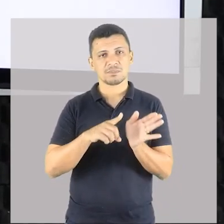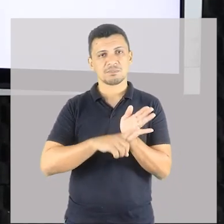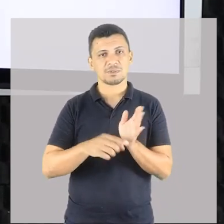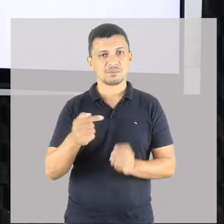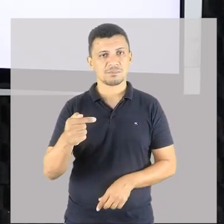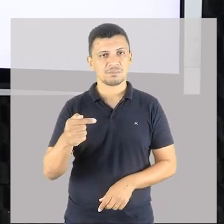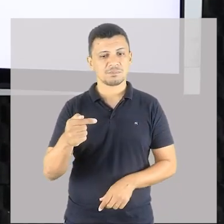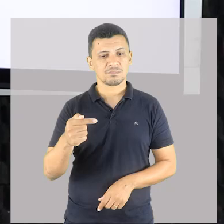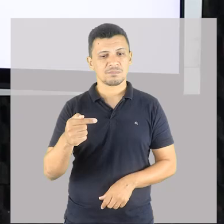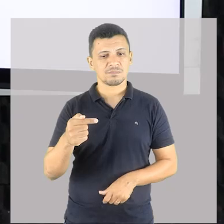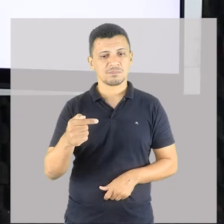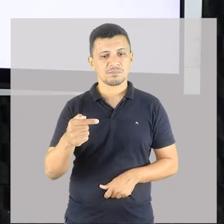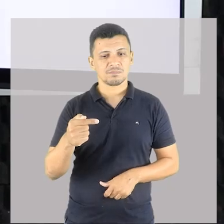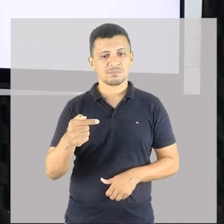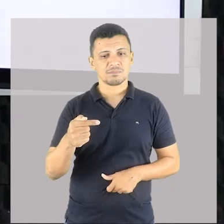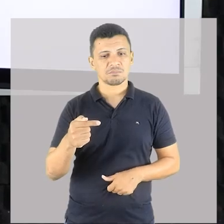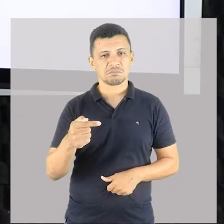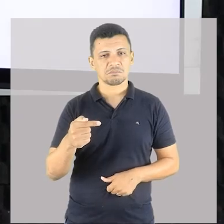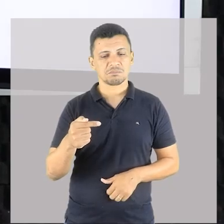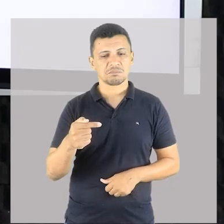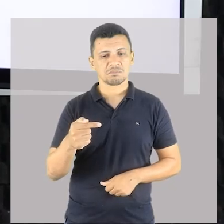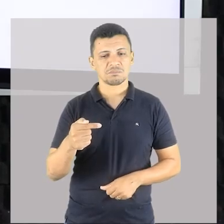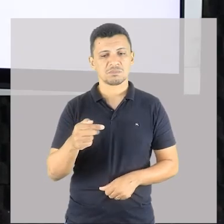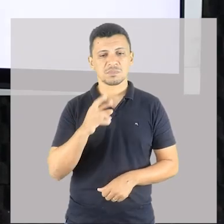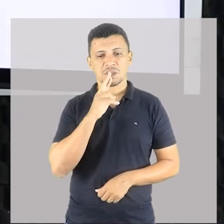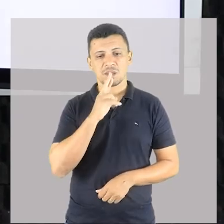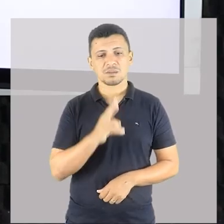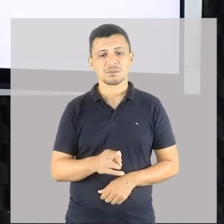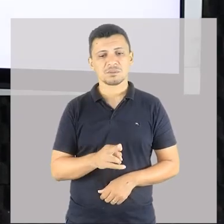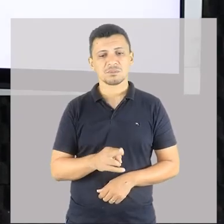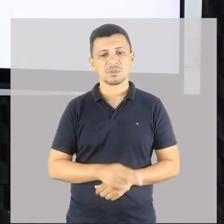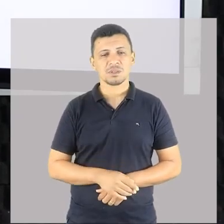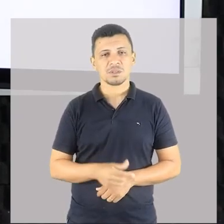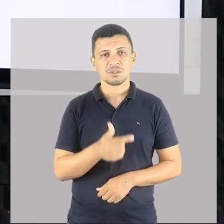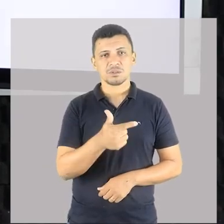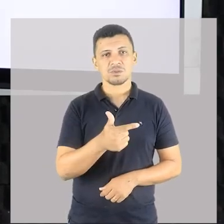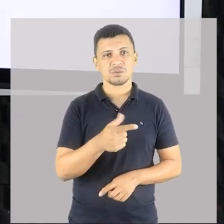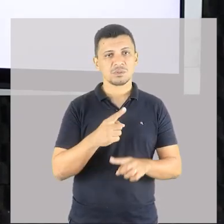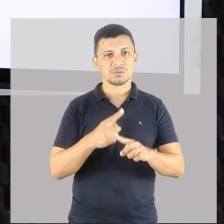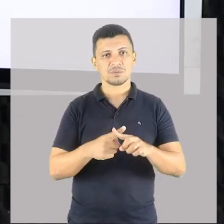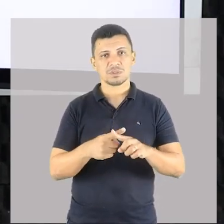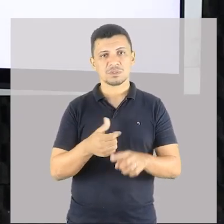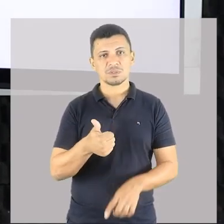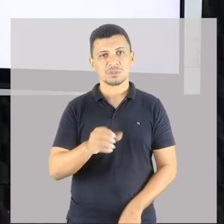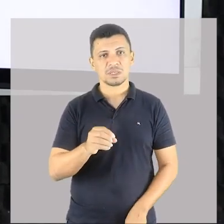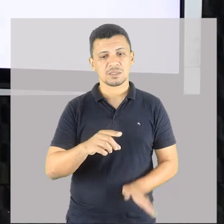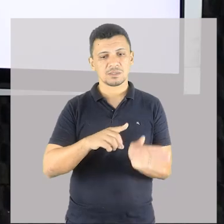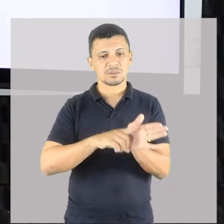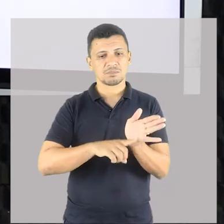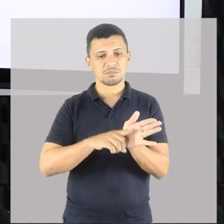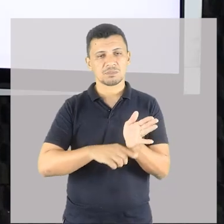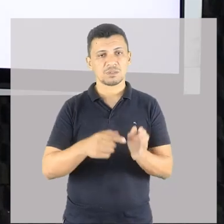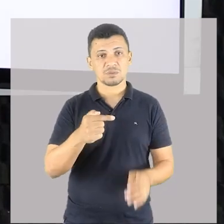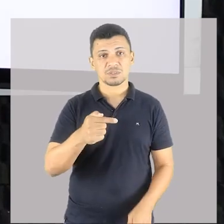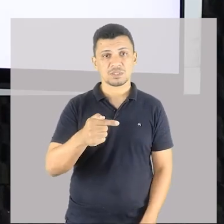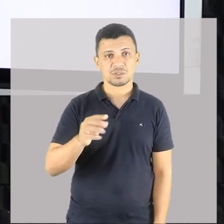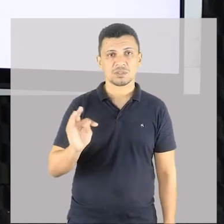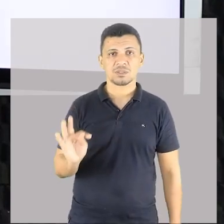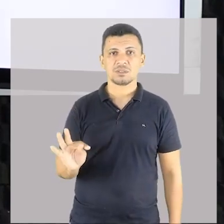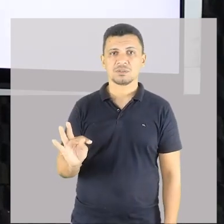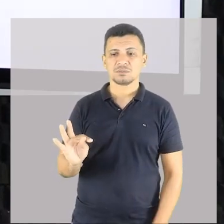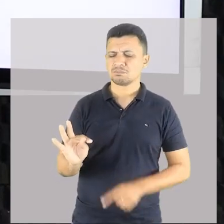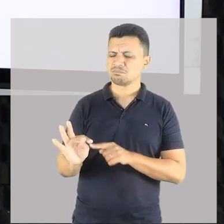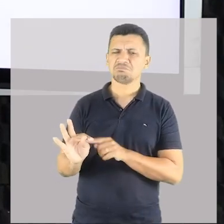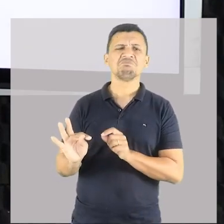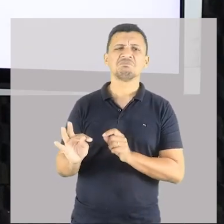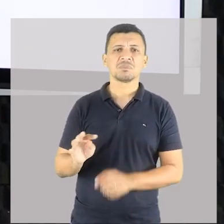7. Embaixo não sobrou nada, né? Então, 2 vezes 10 elevado a menos 7 teslas. É a unidade